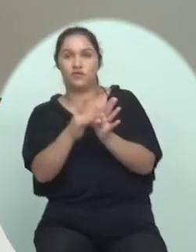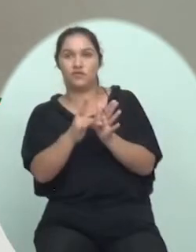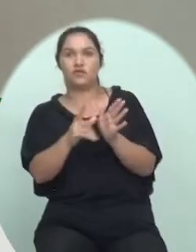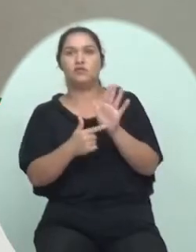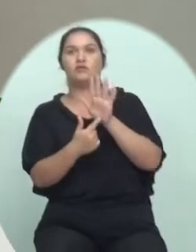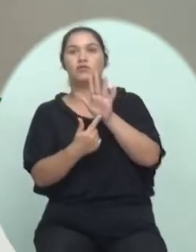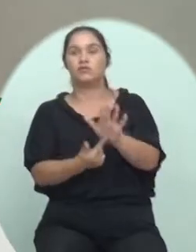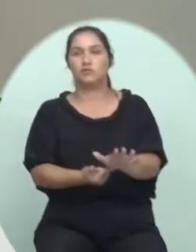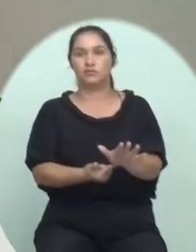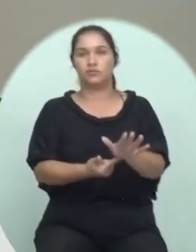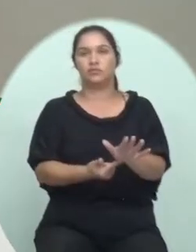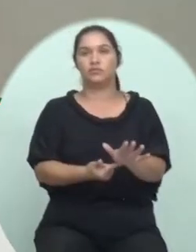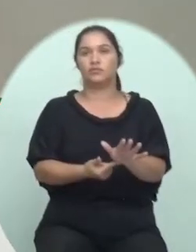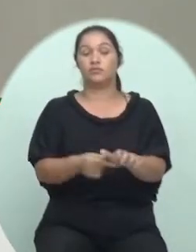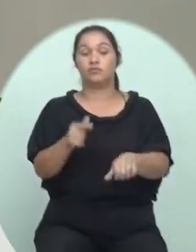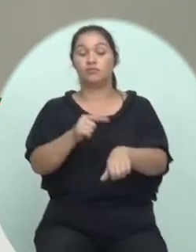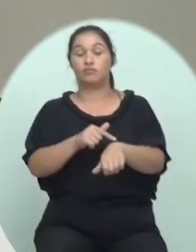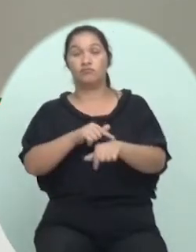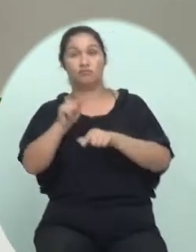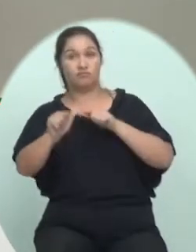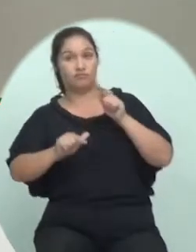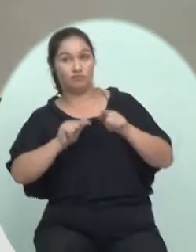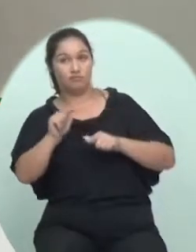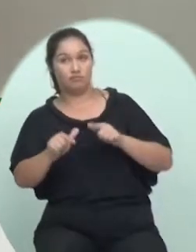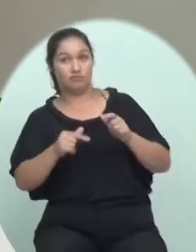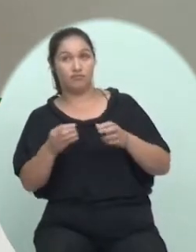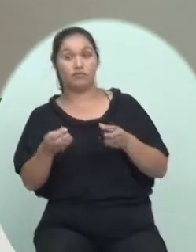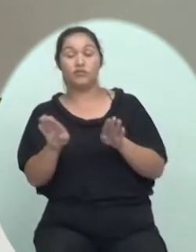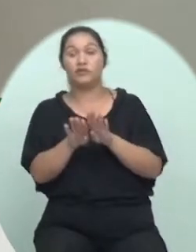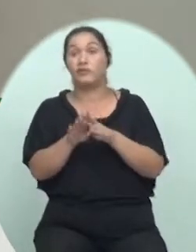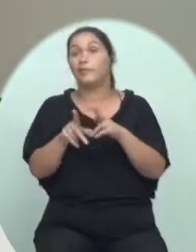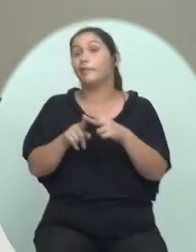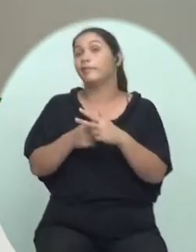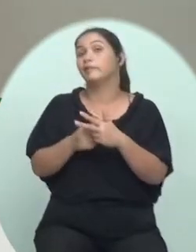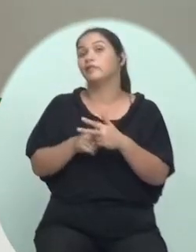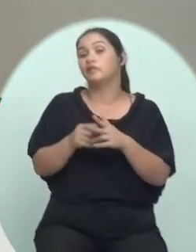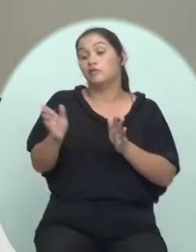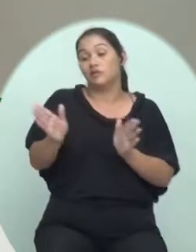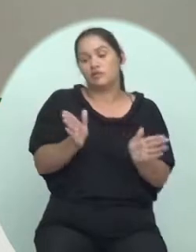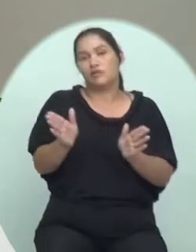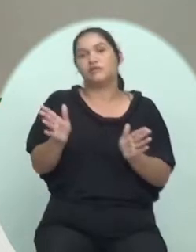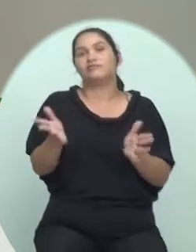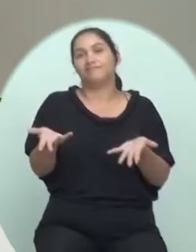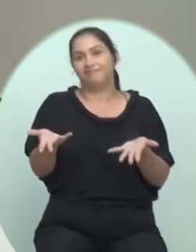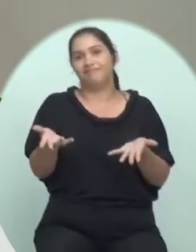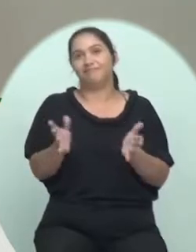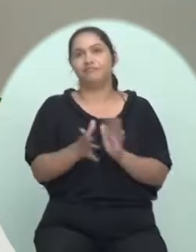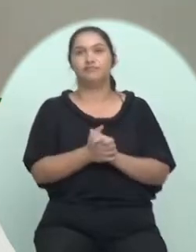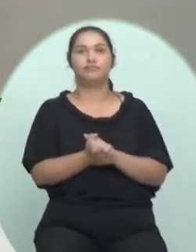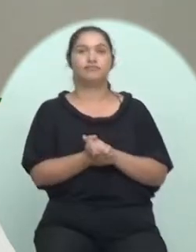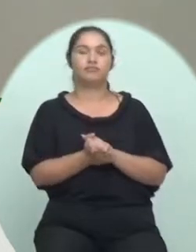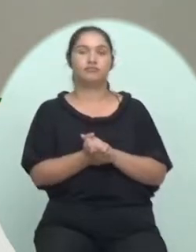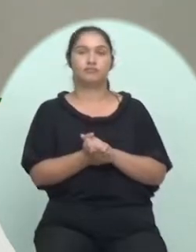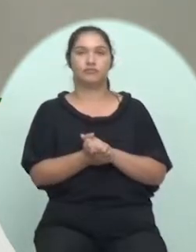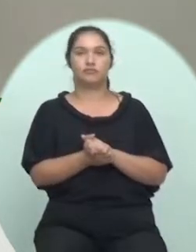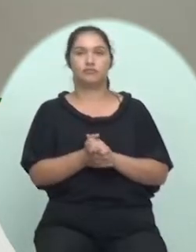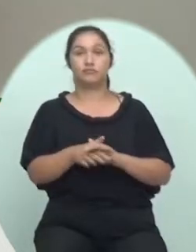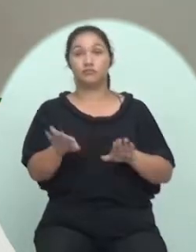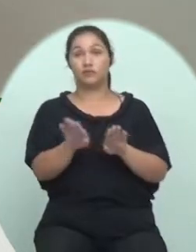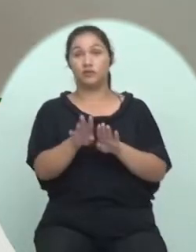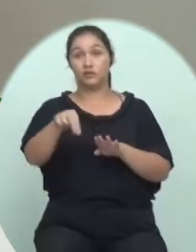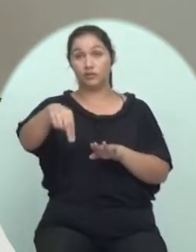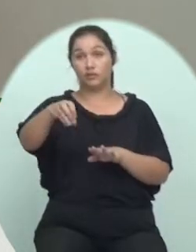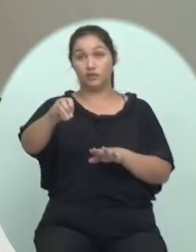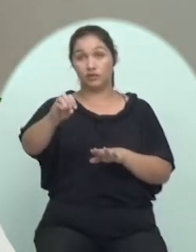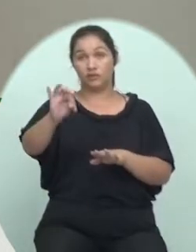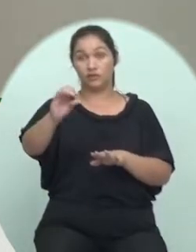das horas, relativamente, especificamente, nesse período. certo? E todas as notas fiscais que